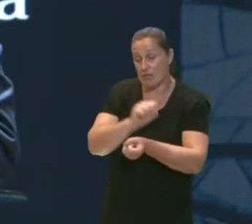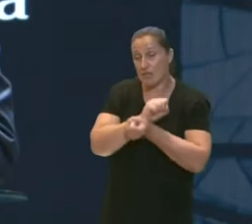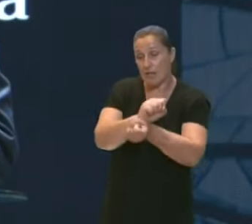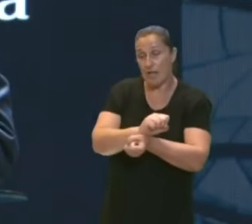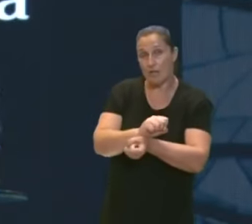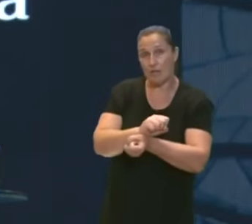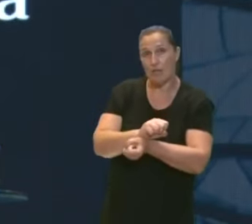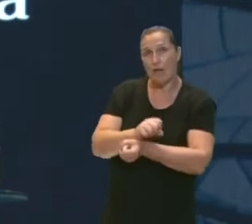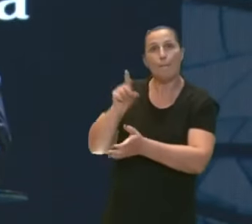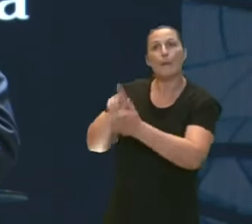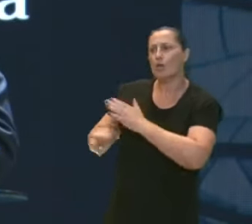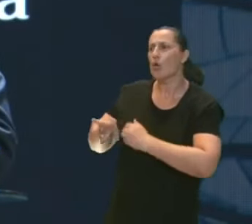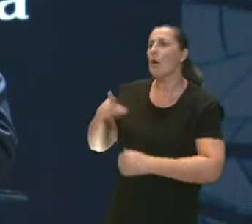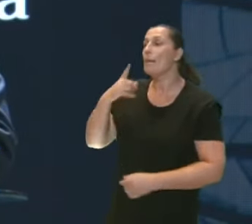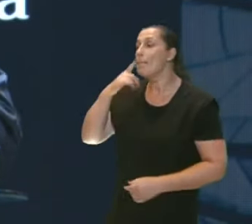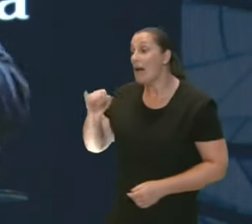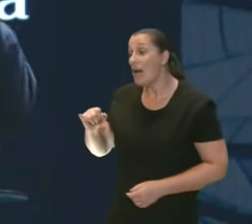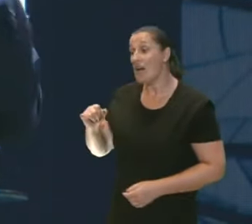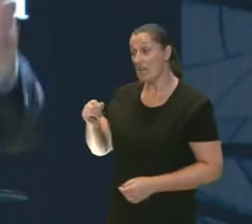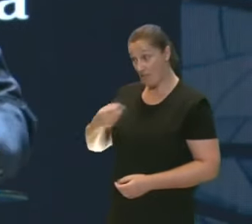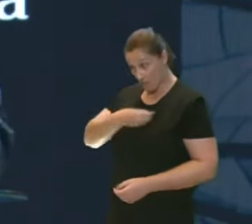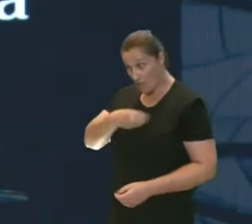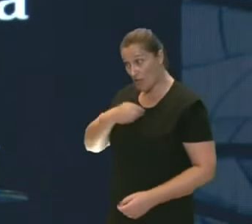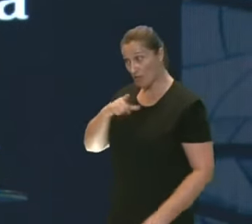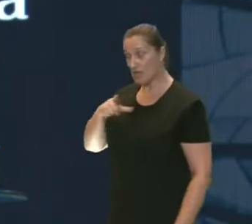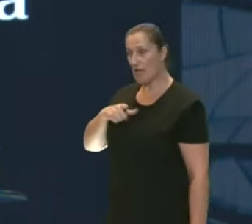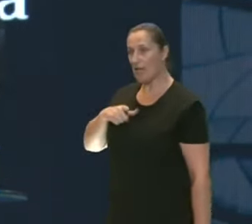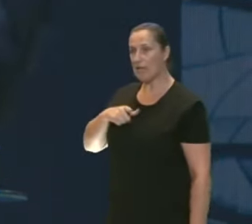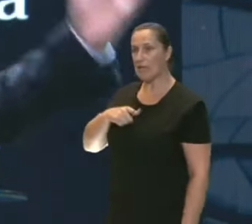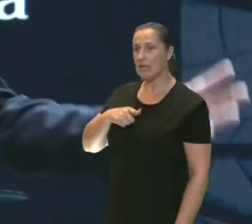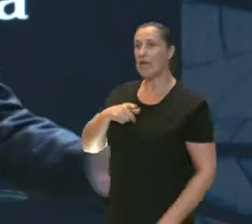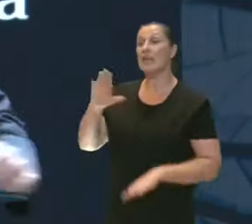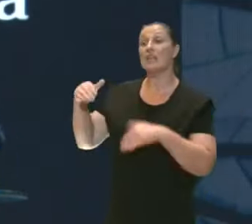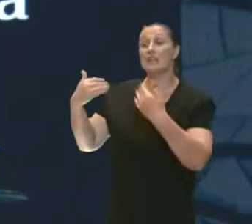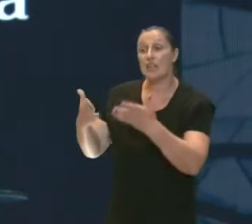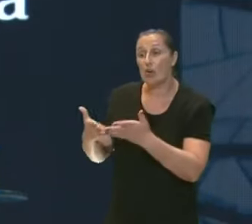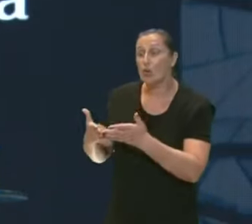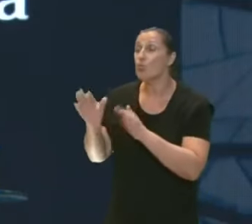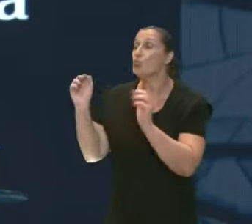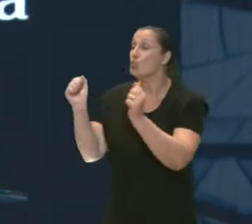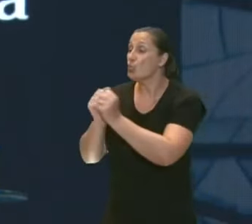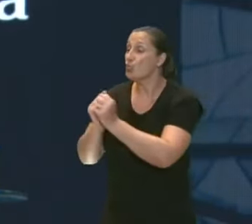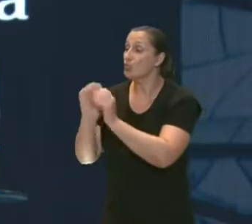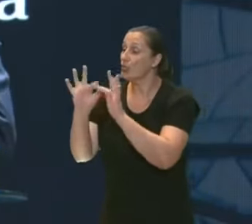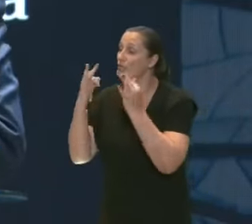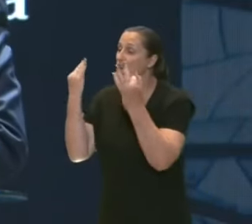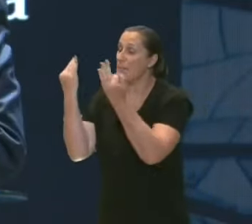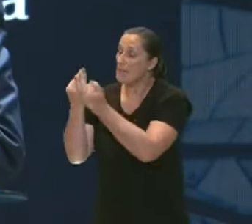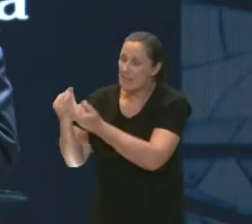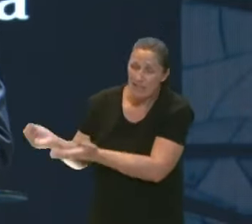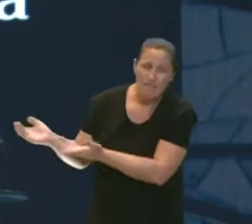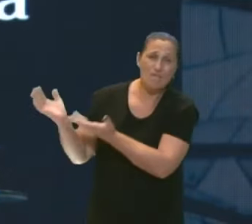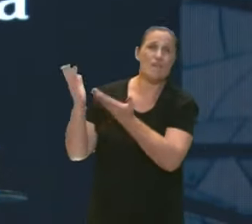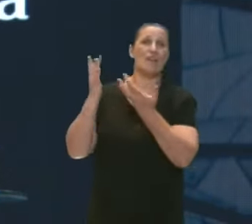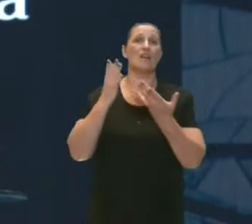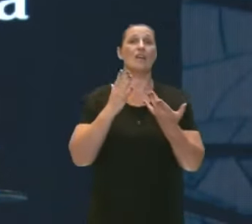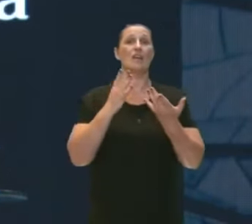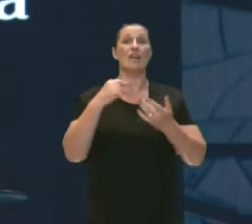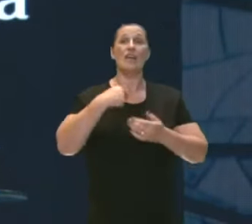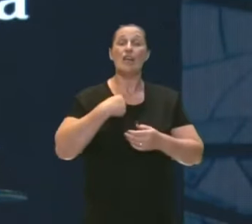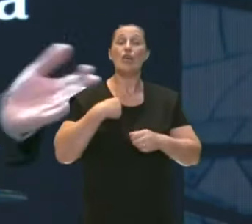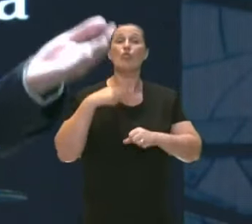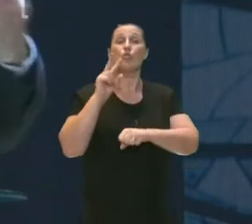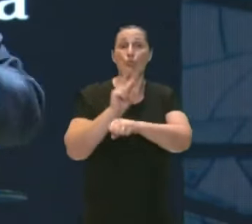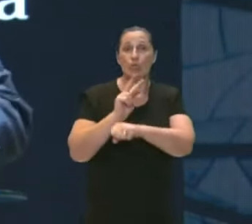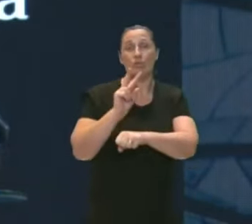está vivo, tragam meu pai, tragam suas mulheres, tragam toda a família, eu vou cuidar de vocês na terra